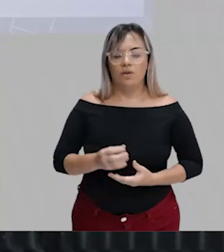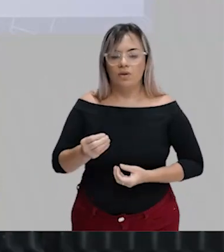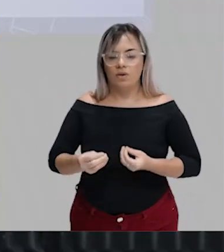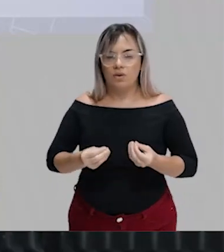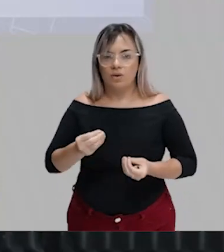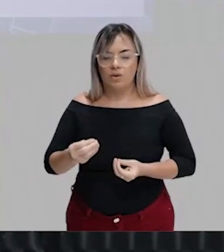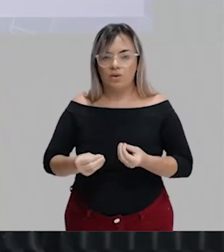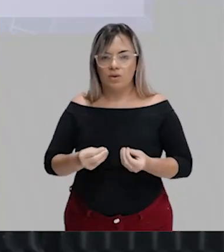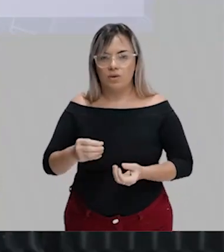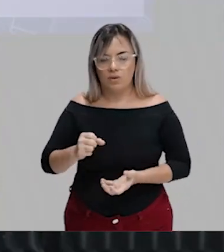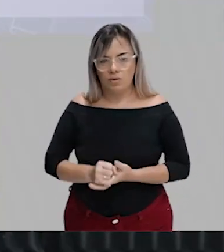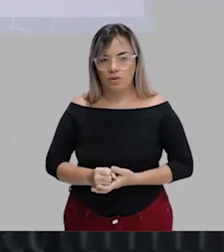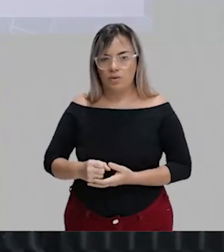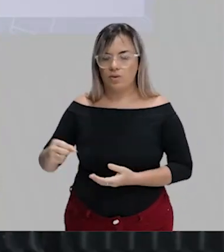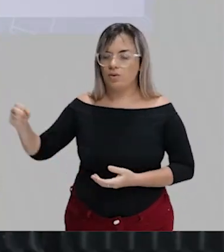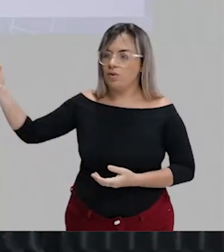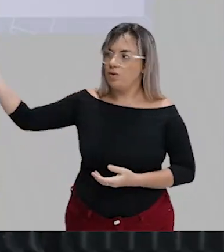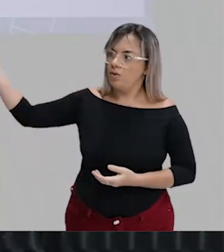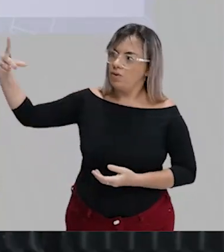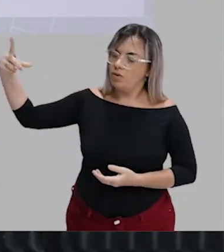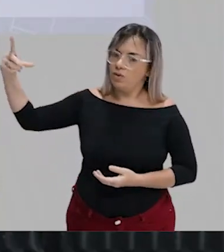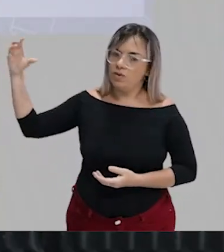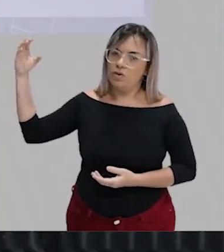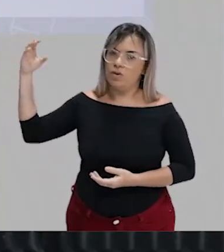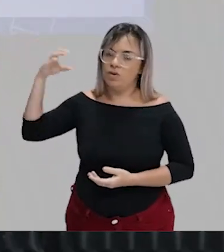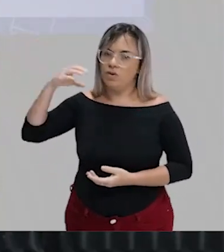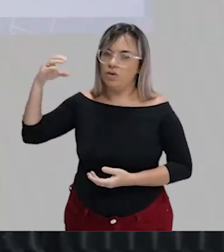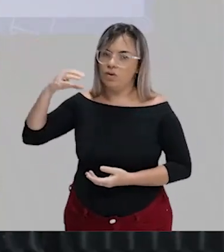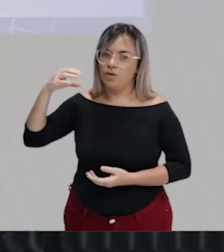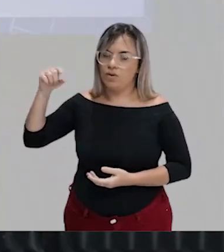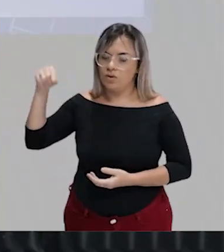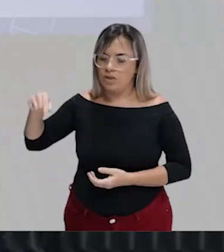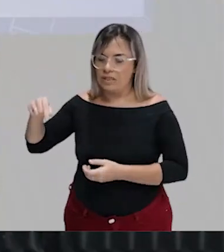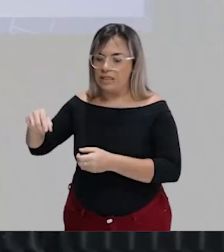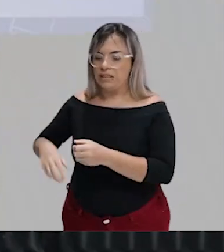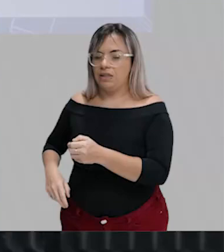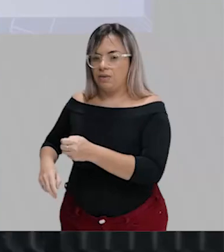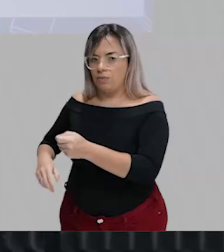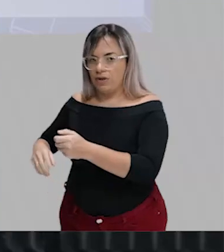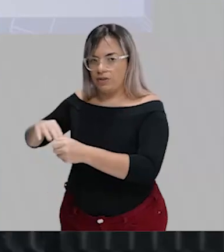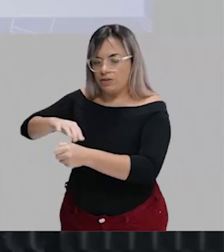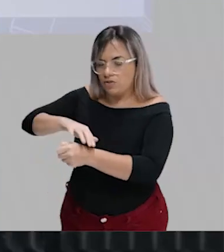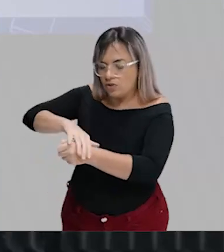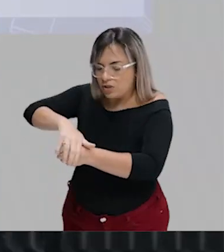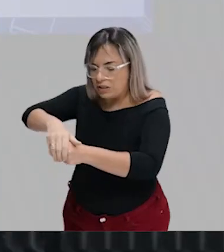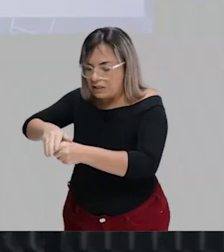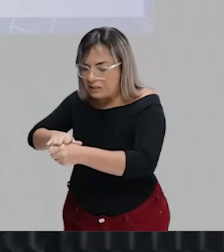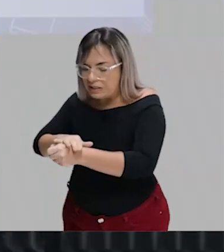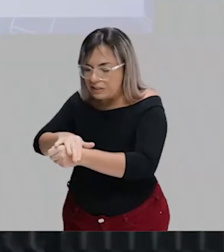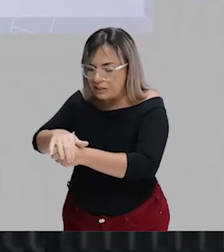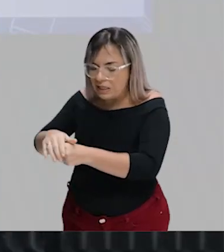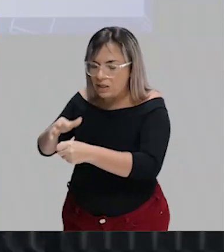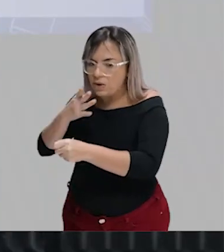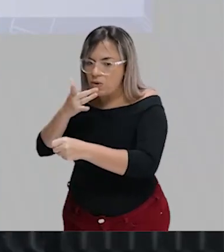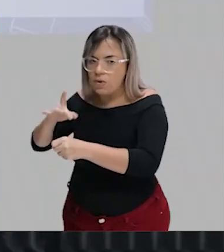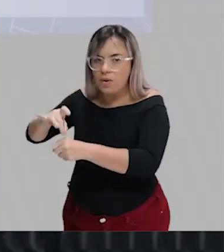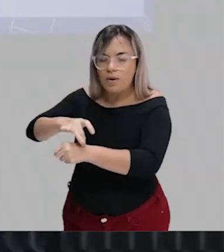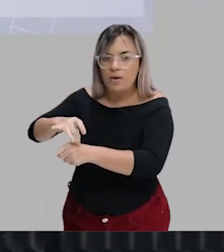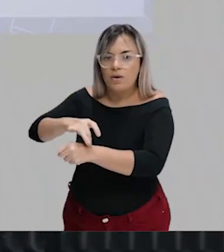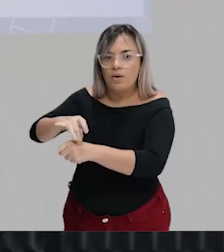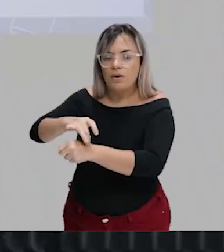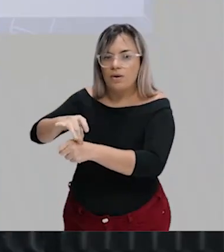o calor, no momento em que ela bate nesta moeda que está pintada de preta, certo? Essa onda ela não